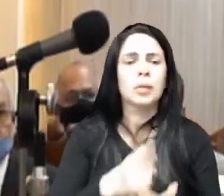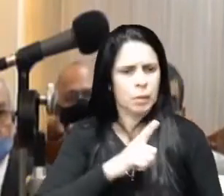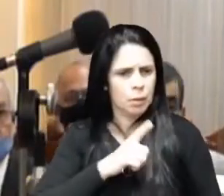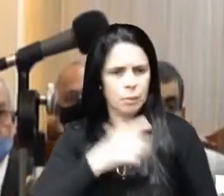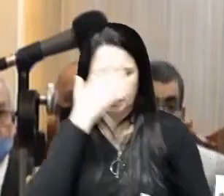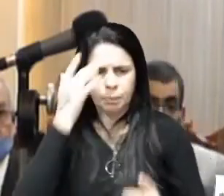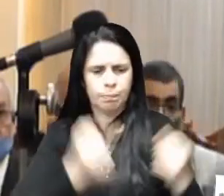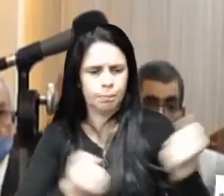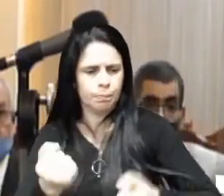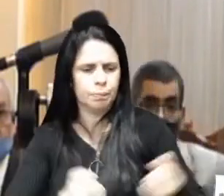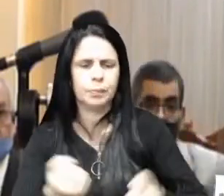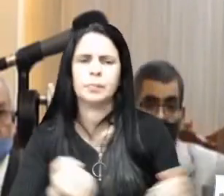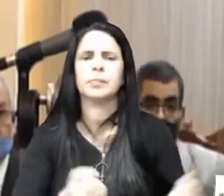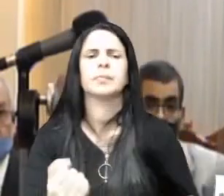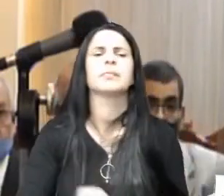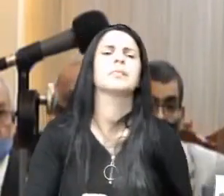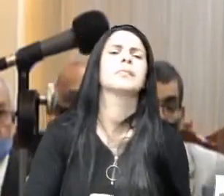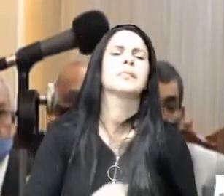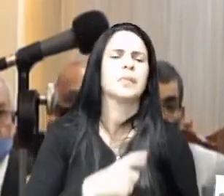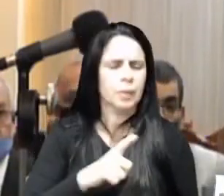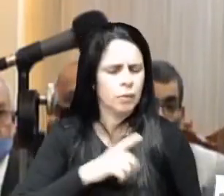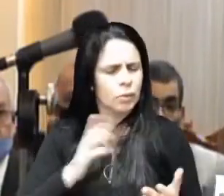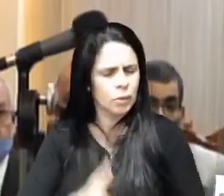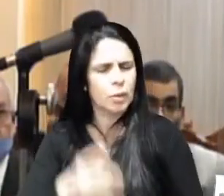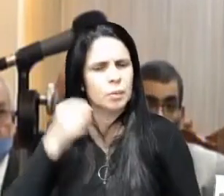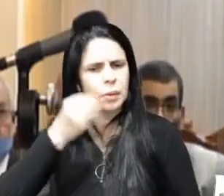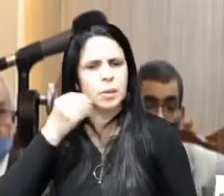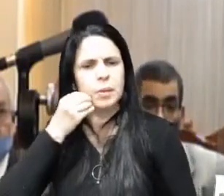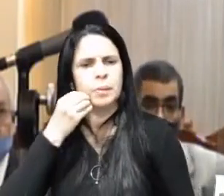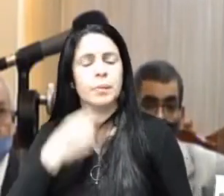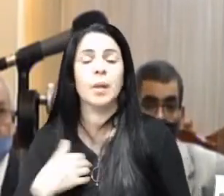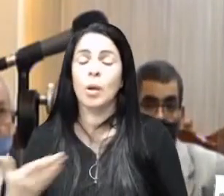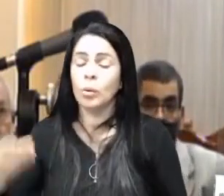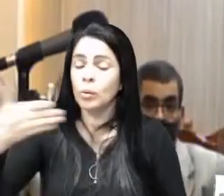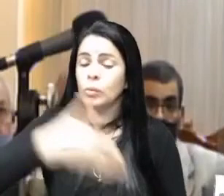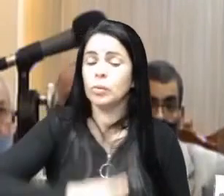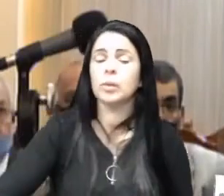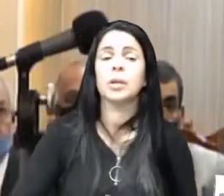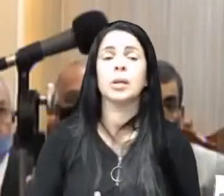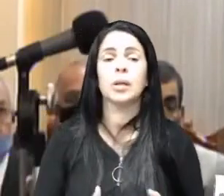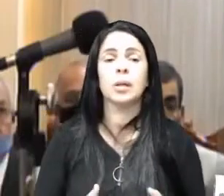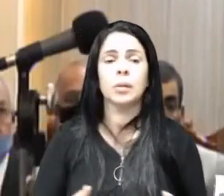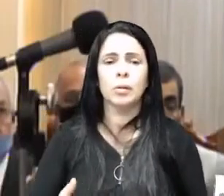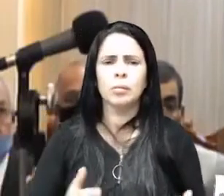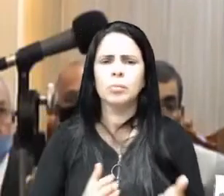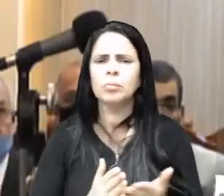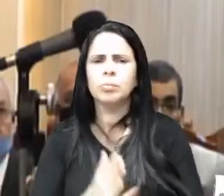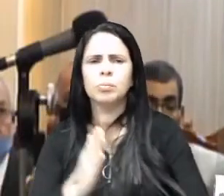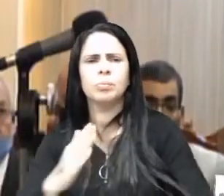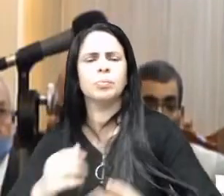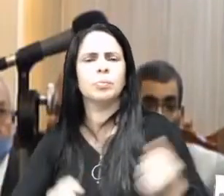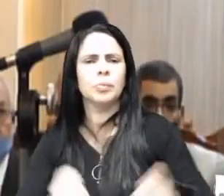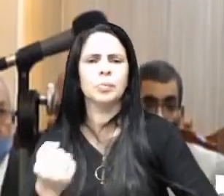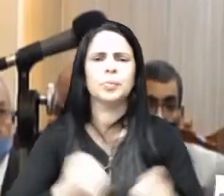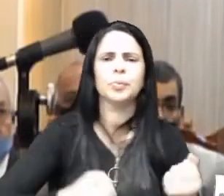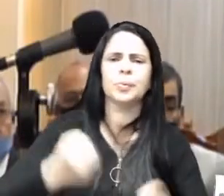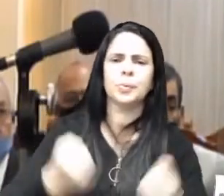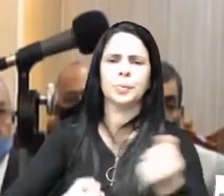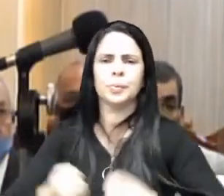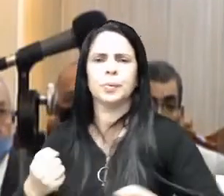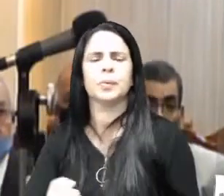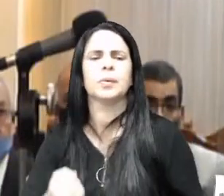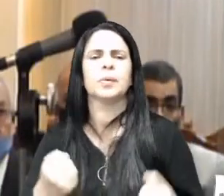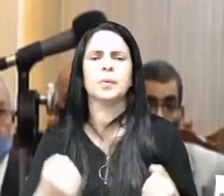casamento, tarde da noite, tinha passado o dia ministrando e viajando,